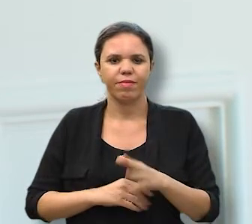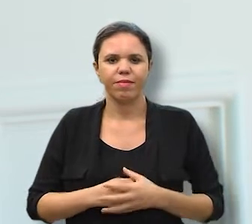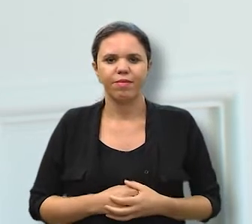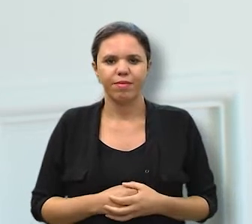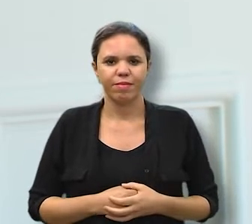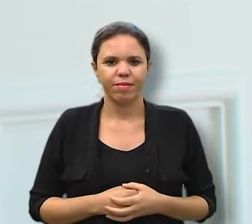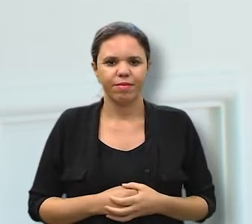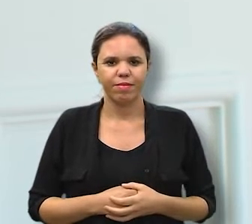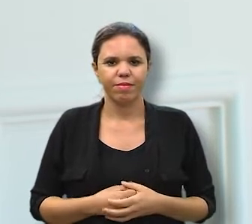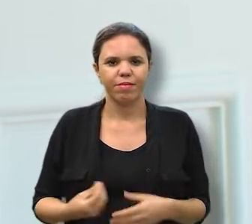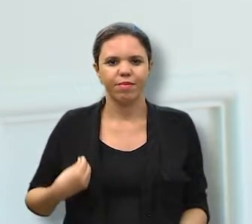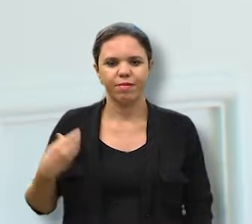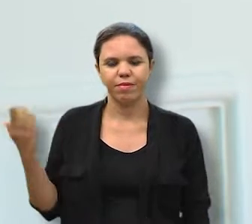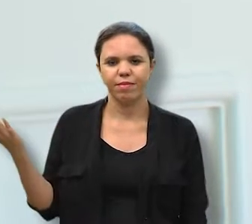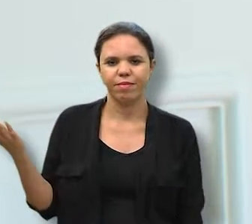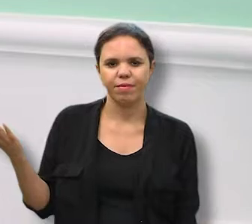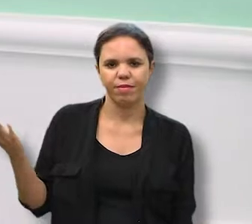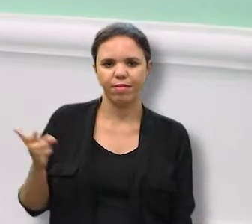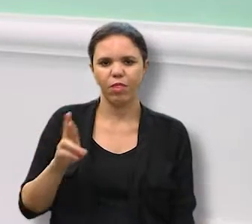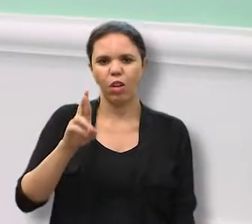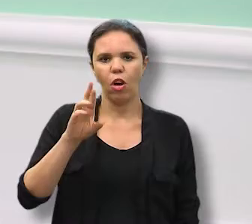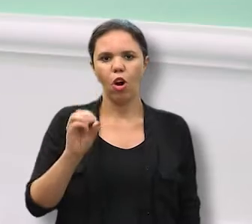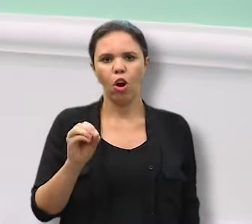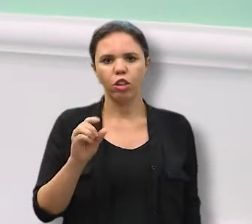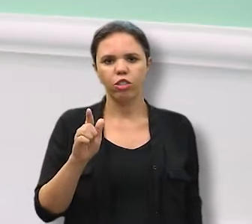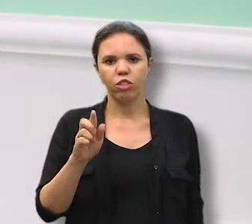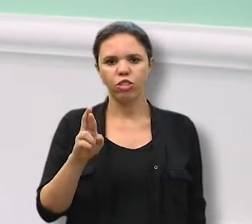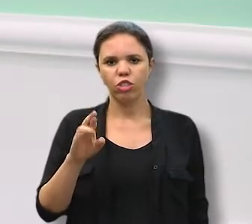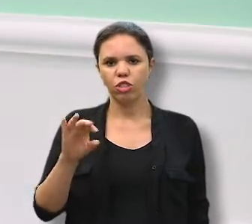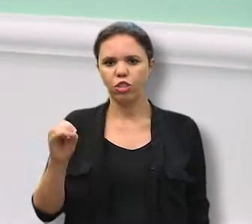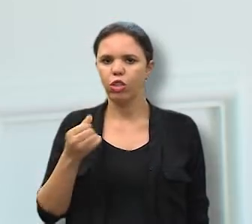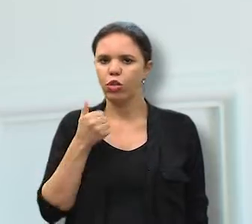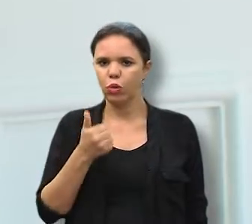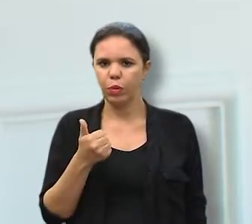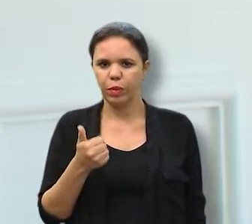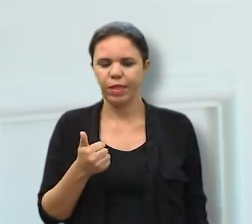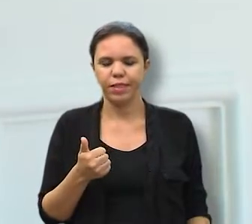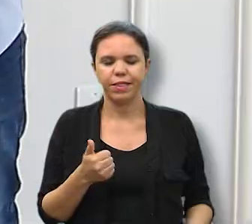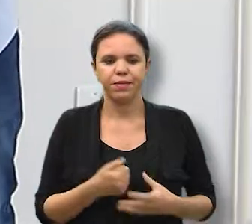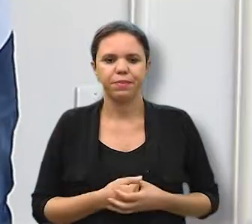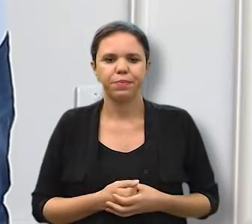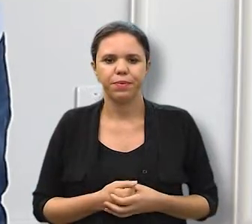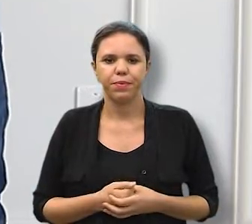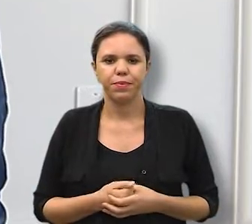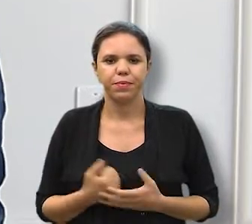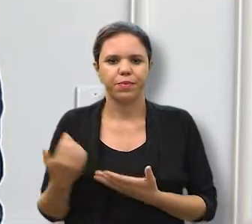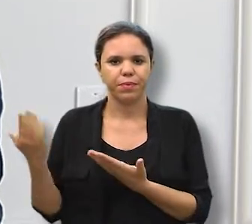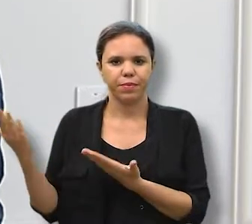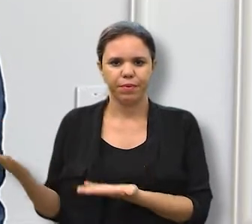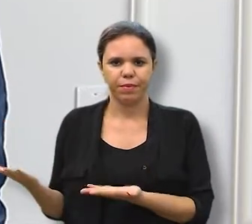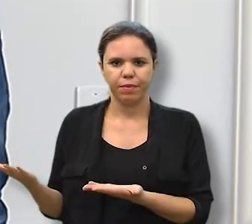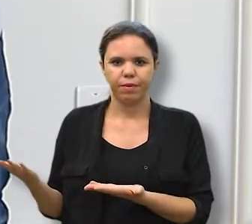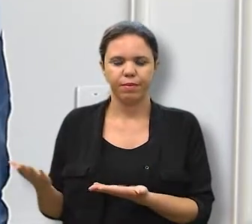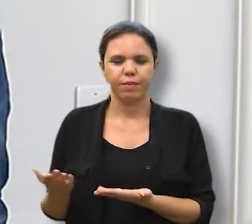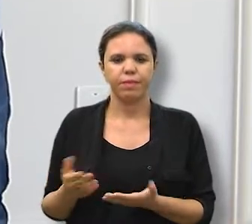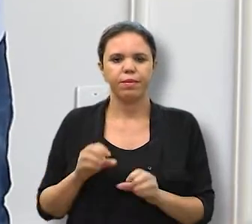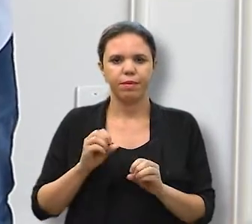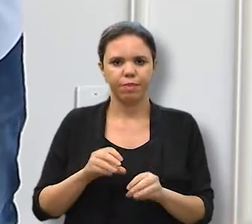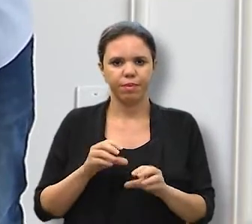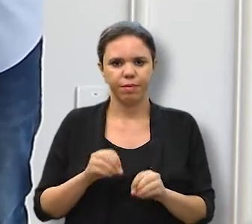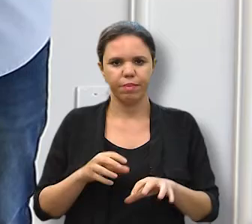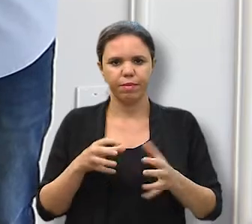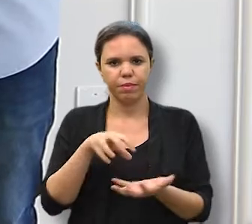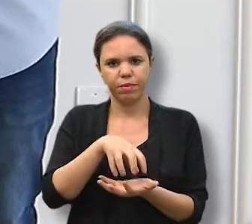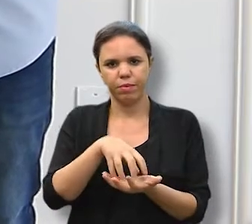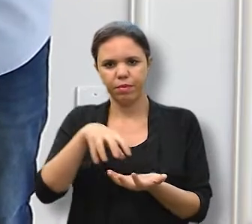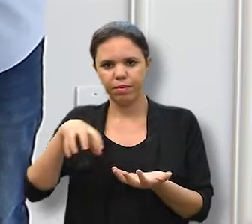E quem está comigo hoje é o Rogério. Rogério, tudo bem? Tudo bem, Michel. Tudo jóia. O Rogério, gente, ele é mestre do pudim. Ele